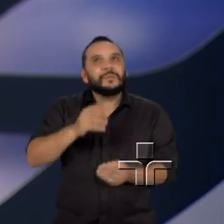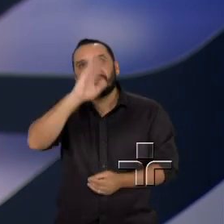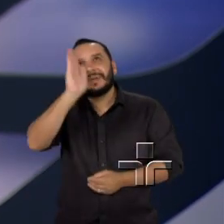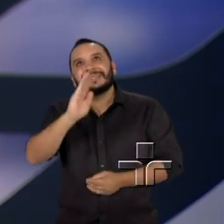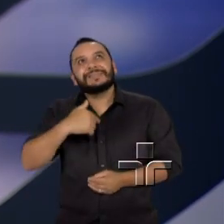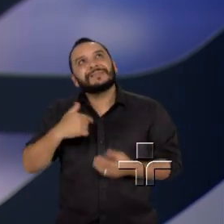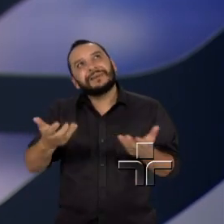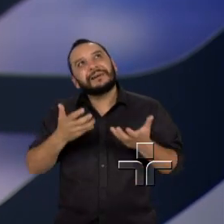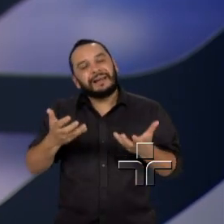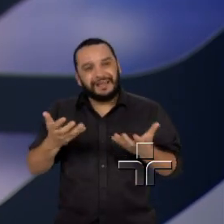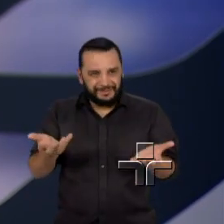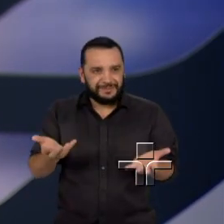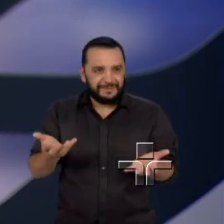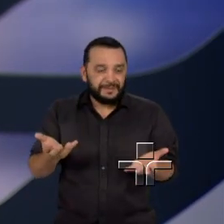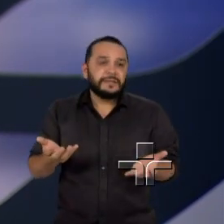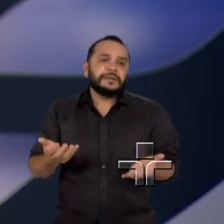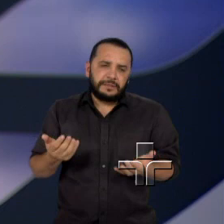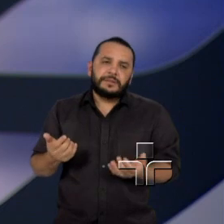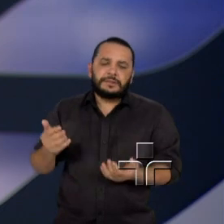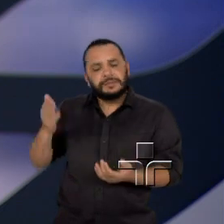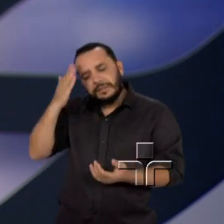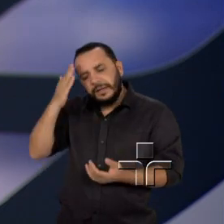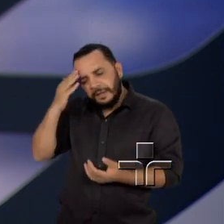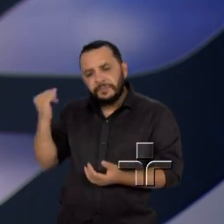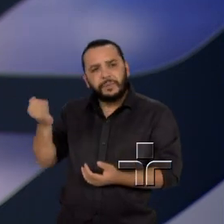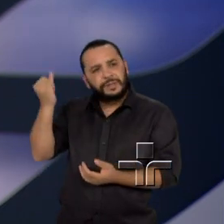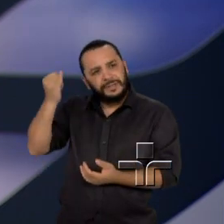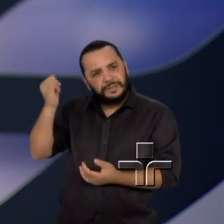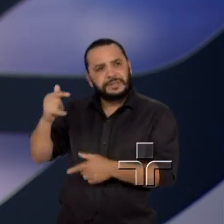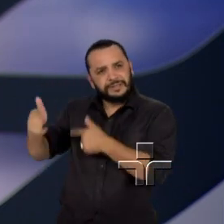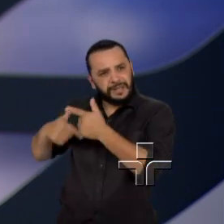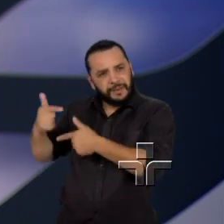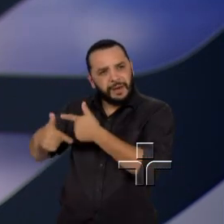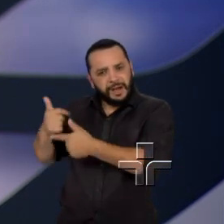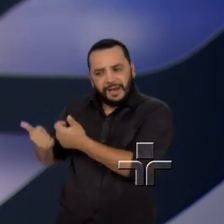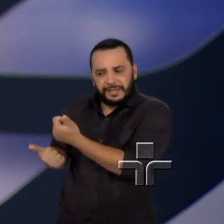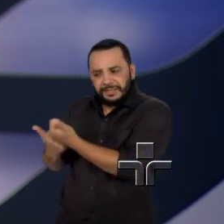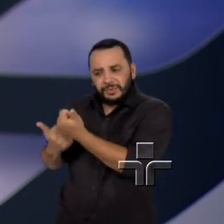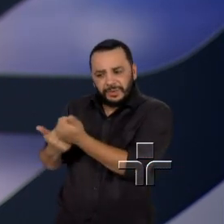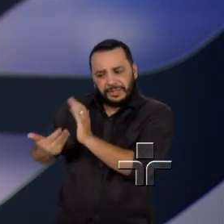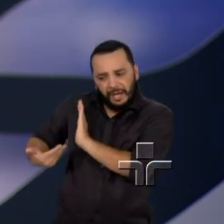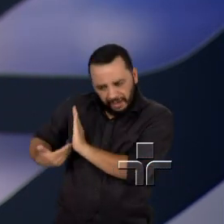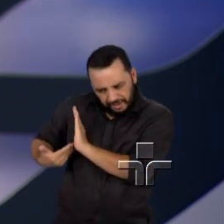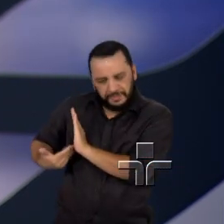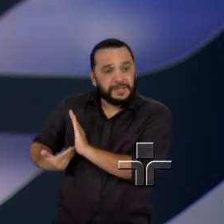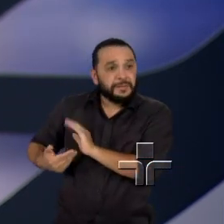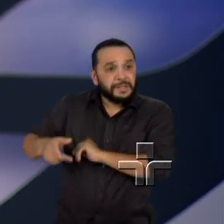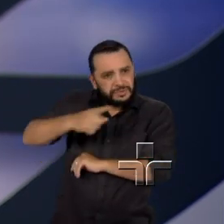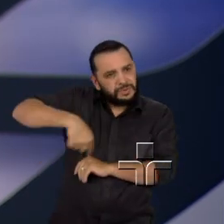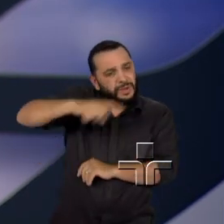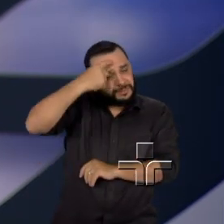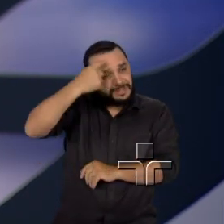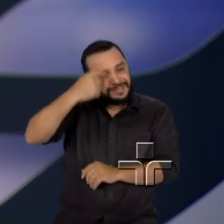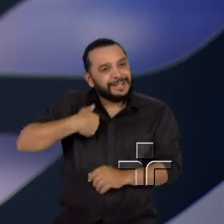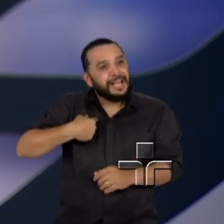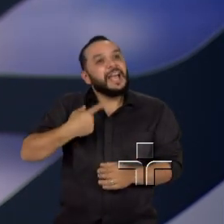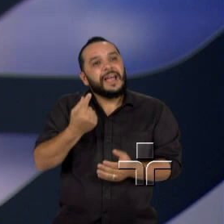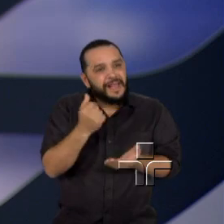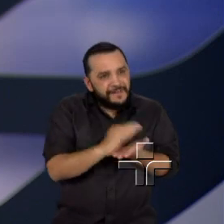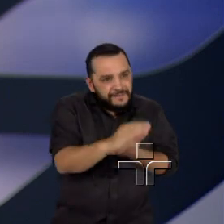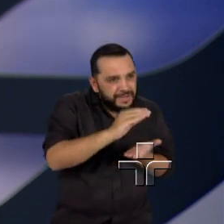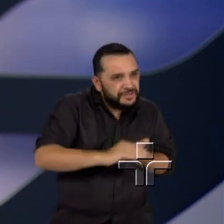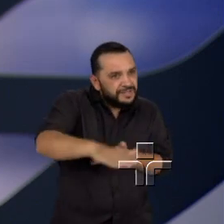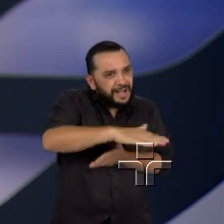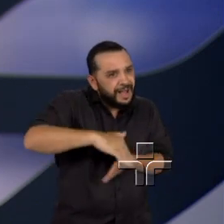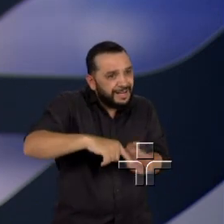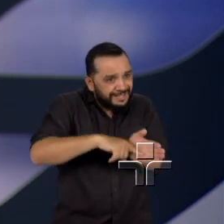Nada contra a profissão de ascensorista, mas a gente precisa pensar bem se a gente quer ou não investir nos nossos